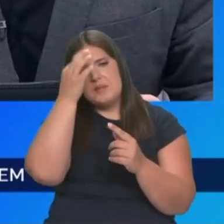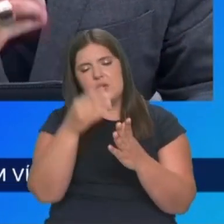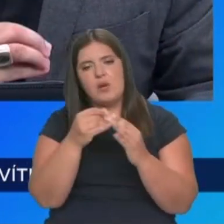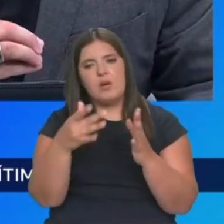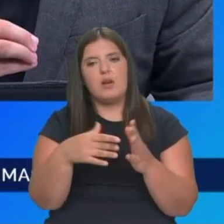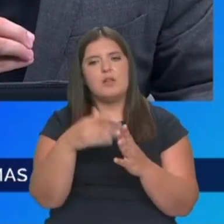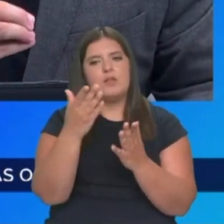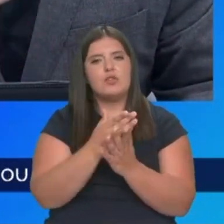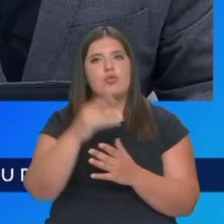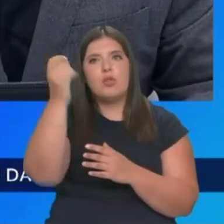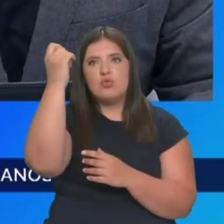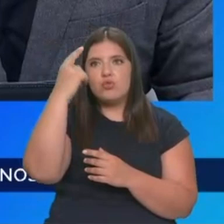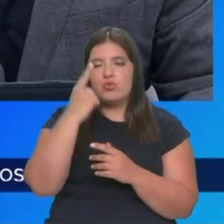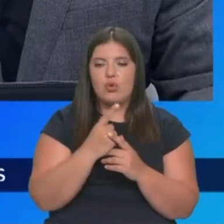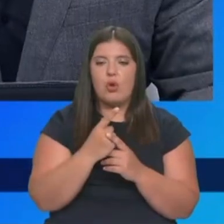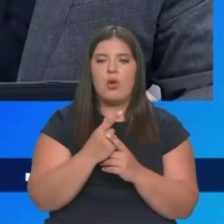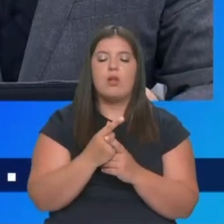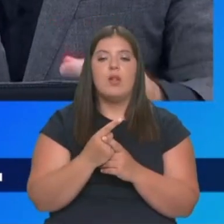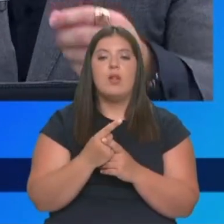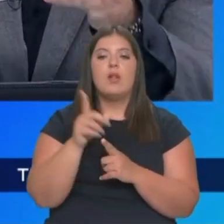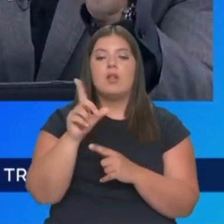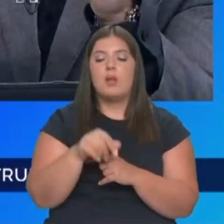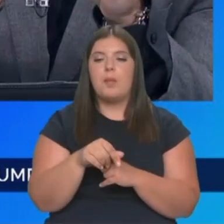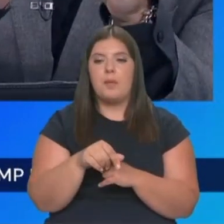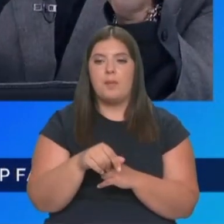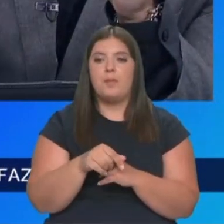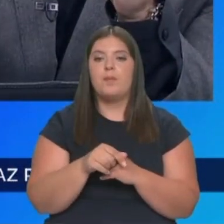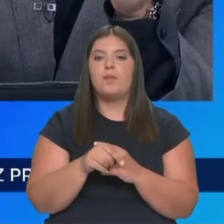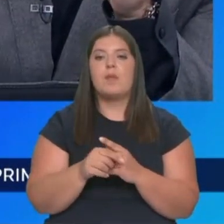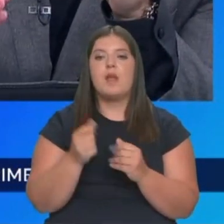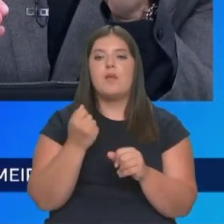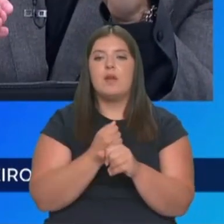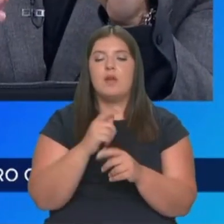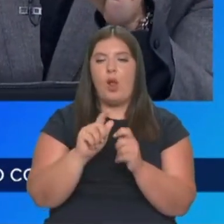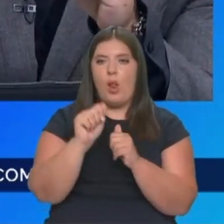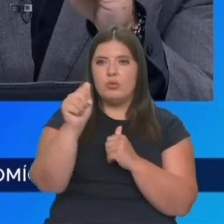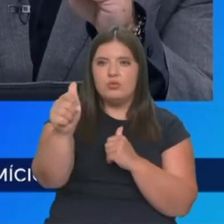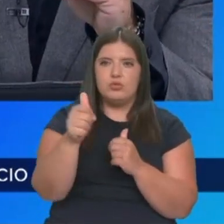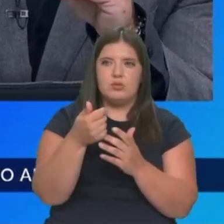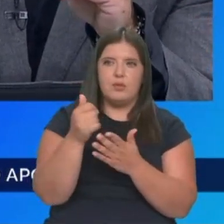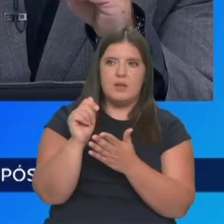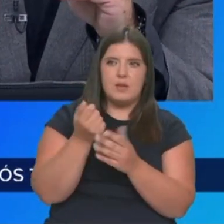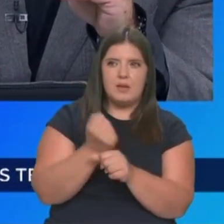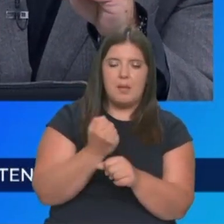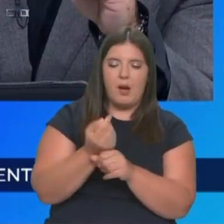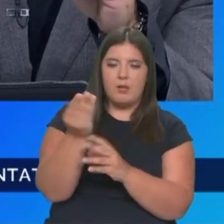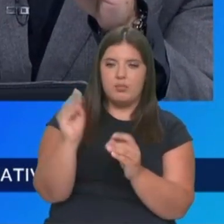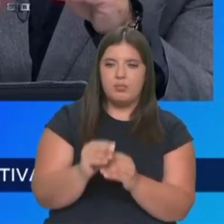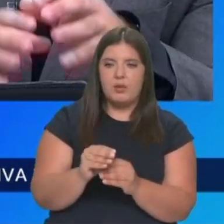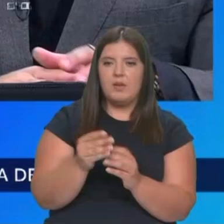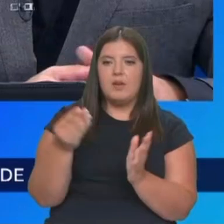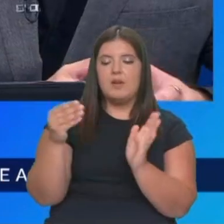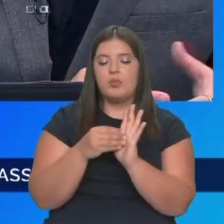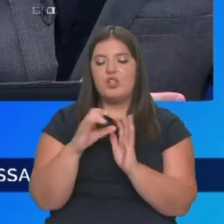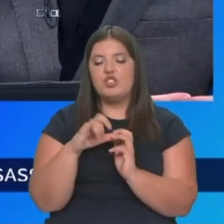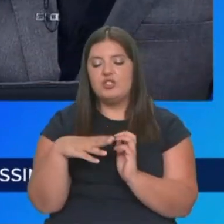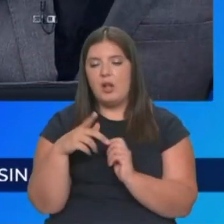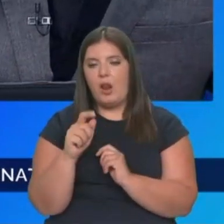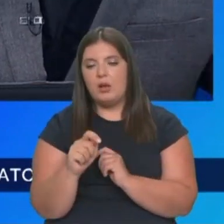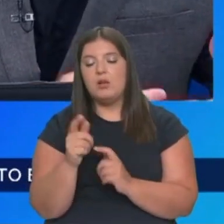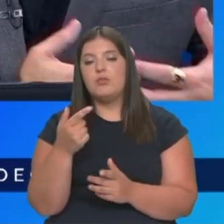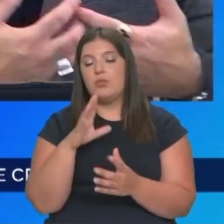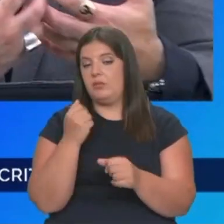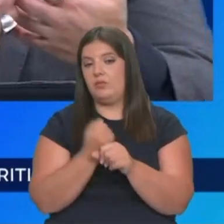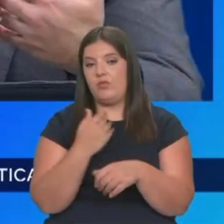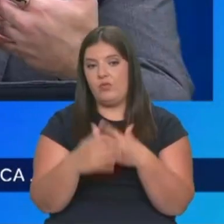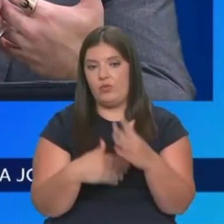vai estudar o Sol com uma precisão extraordinária e mais, vai ser operado remotamente. Ele vai ser instalado no Chile, vai ser operado a partir de